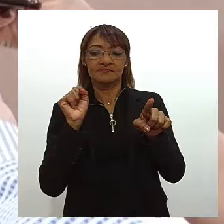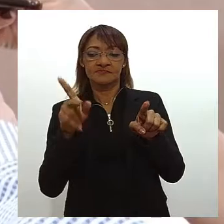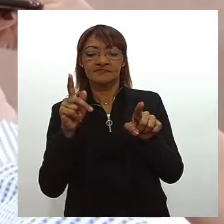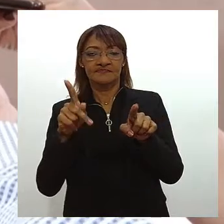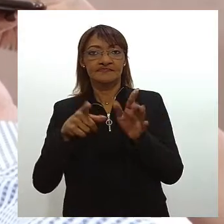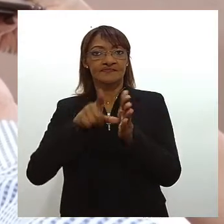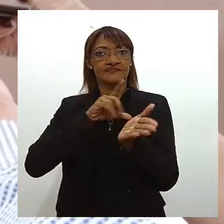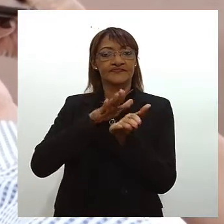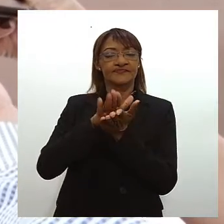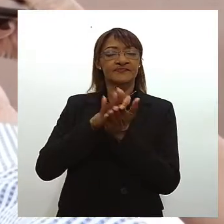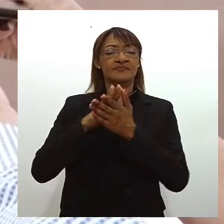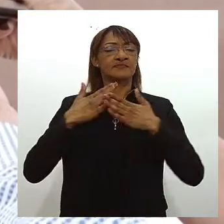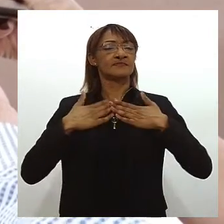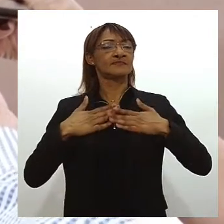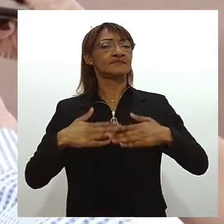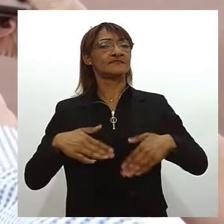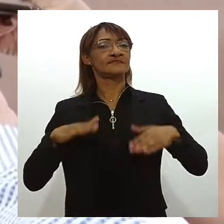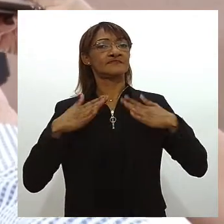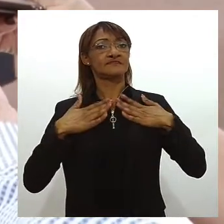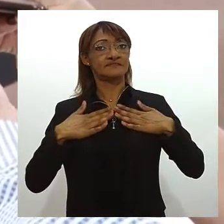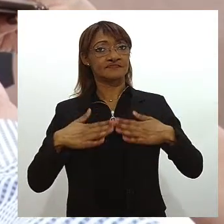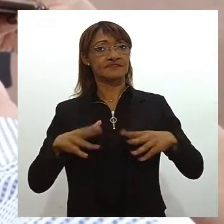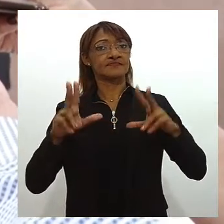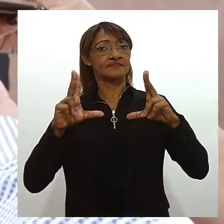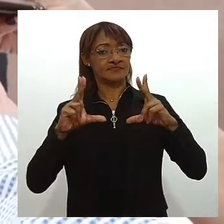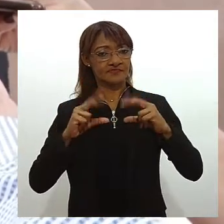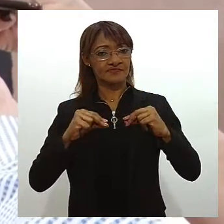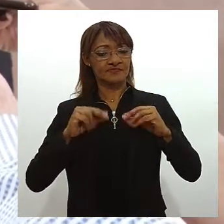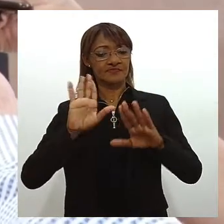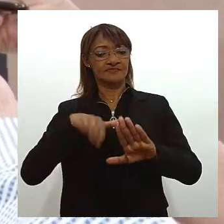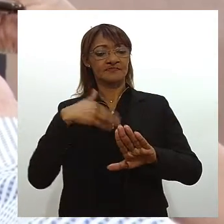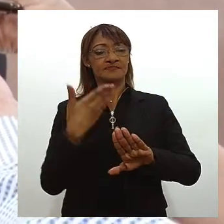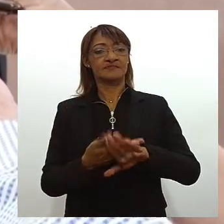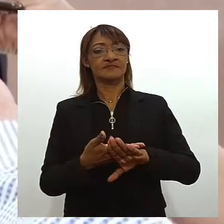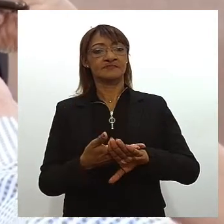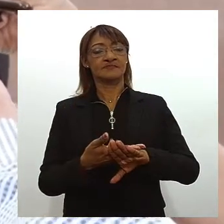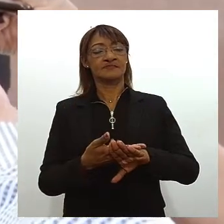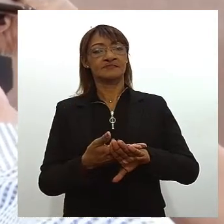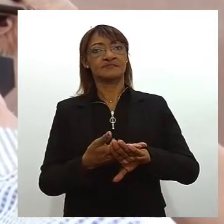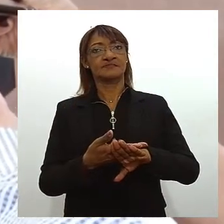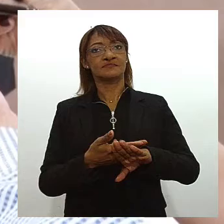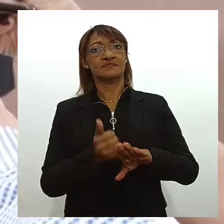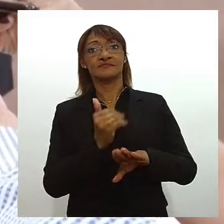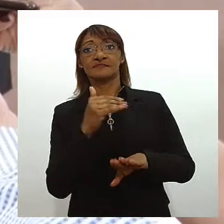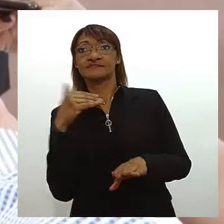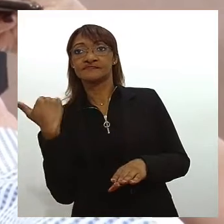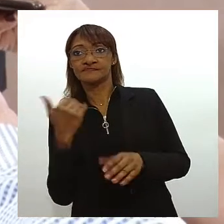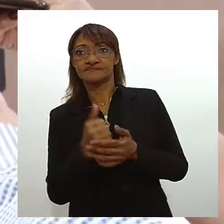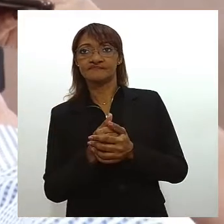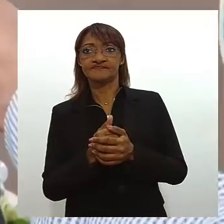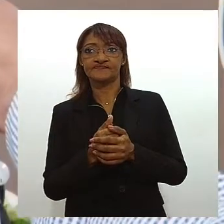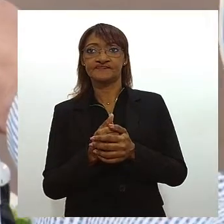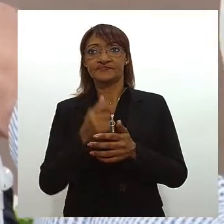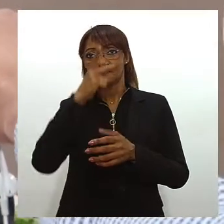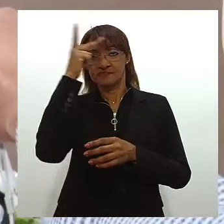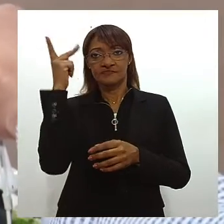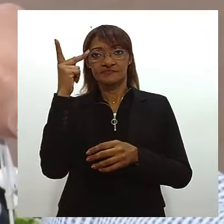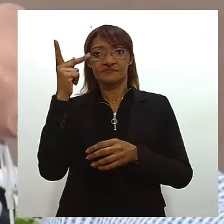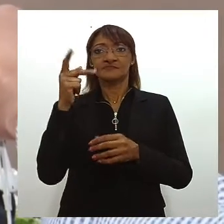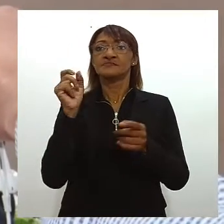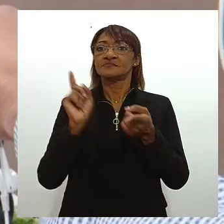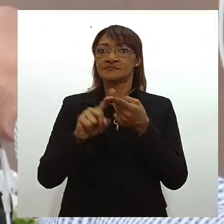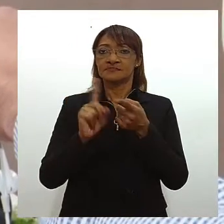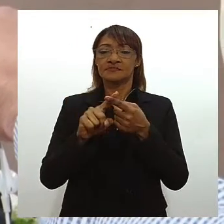receber com tranquilidade os seus proventos até o final das suas vidas e os seus pensionistas também estarão protegidos. A atuação